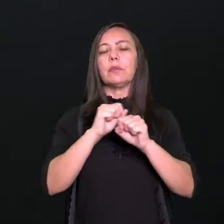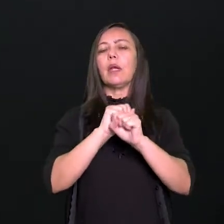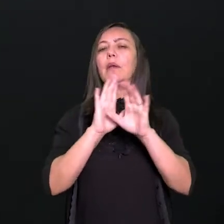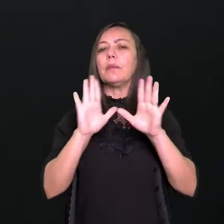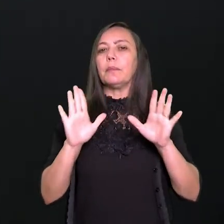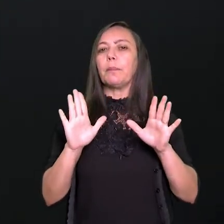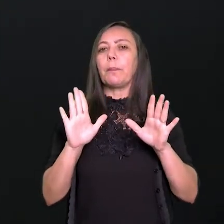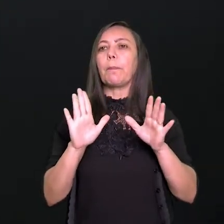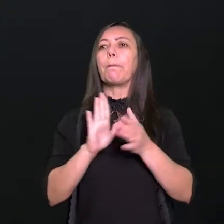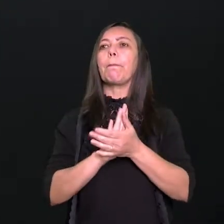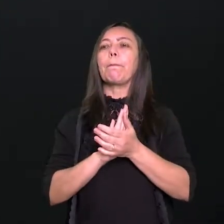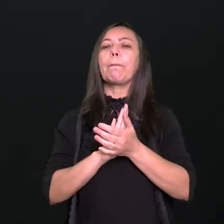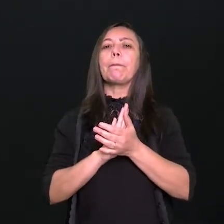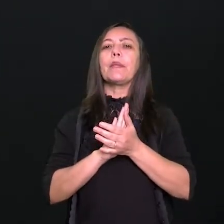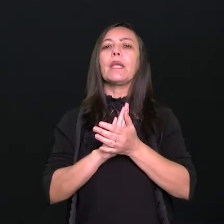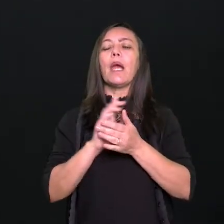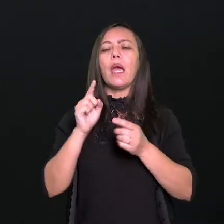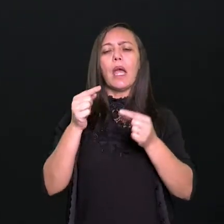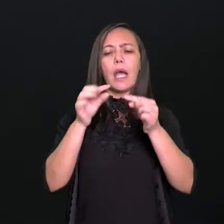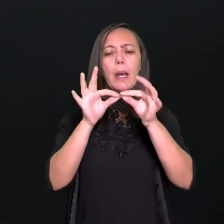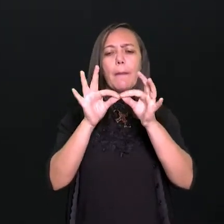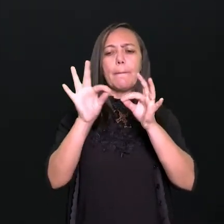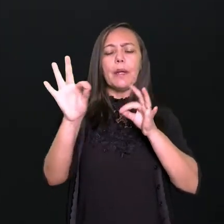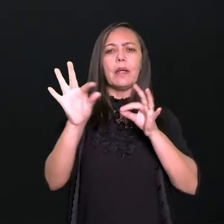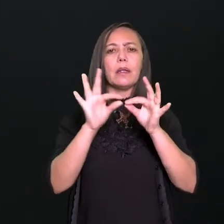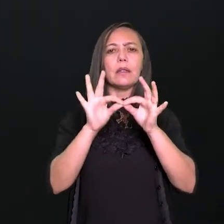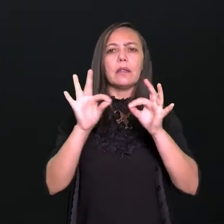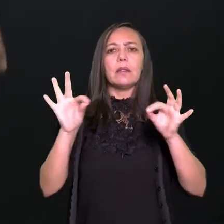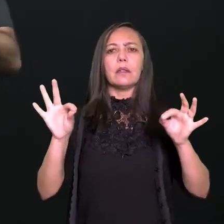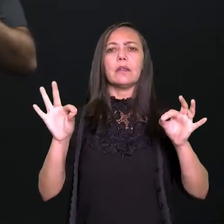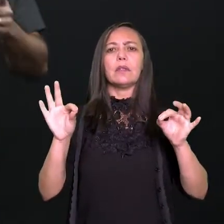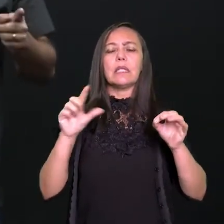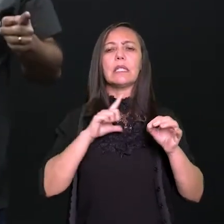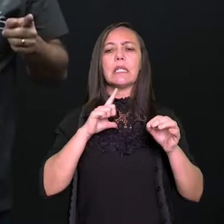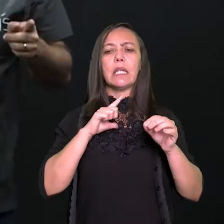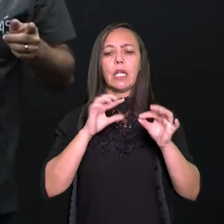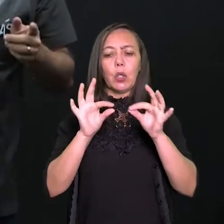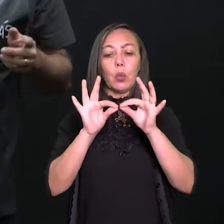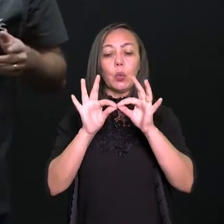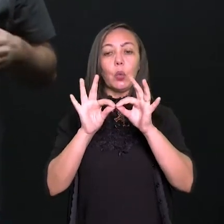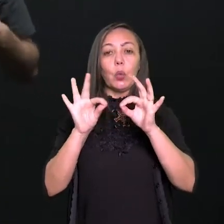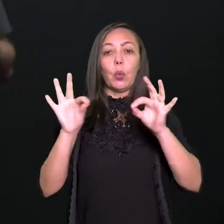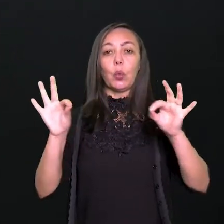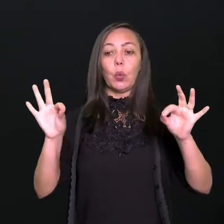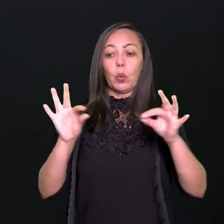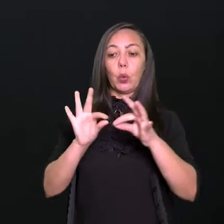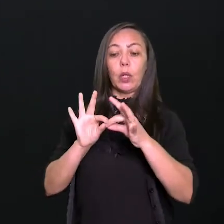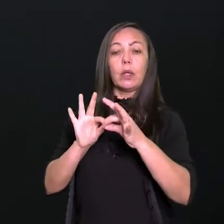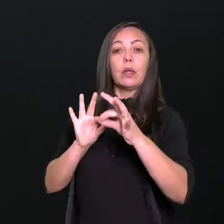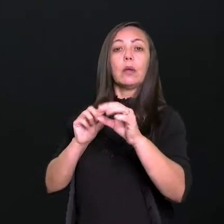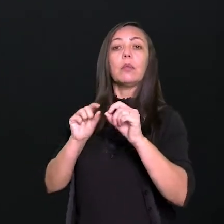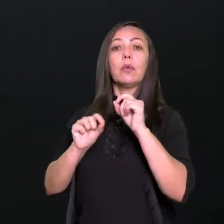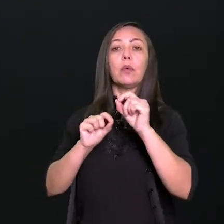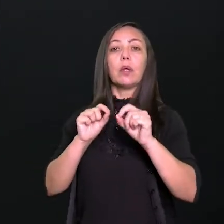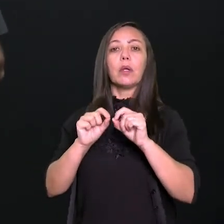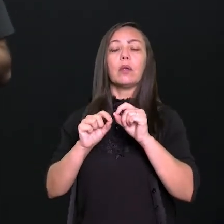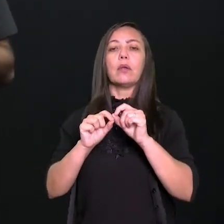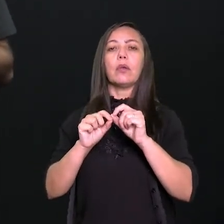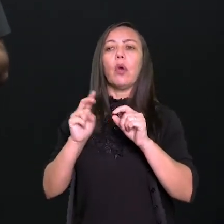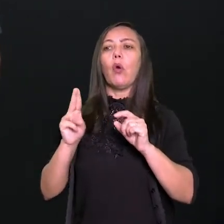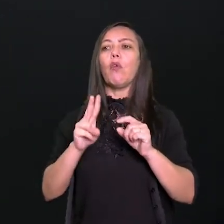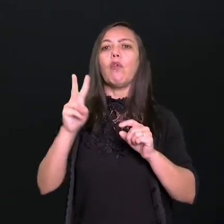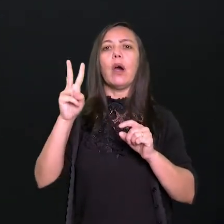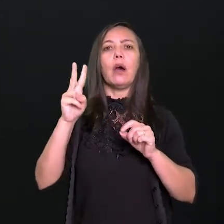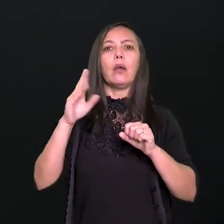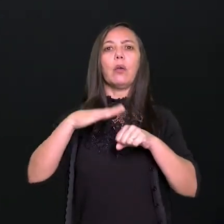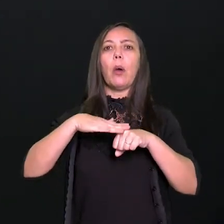Gente, múltiplos do metro são medidas que possuem como tamanho, tá? Ou como comprimento, um